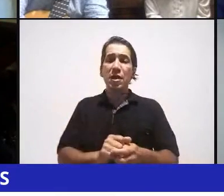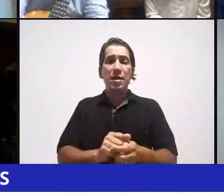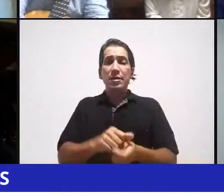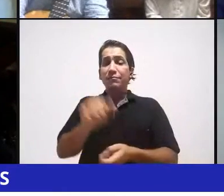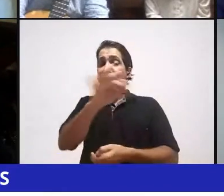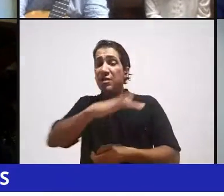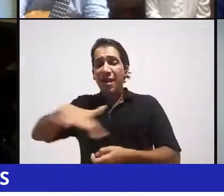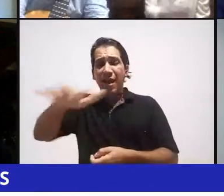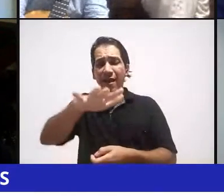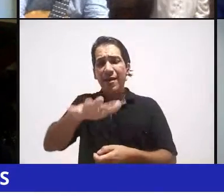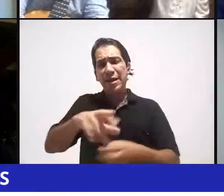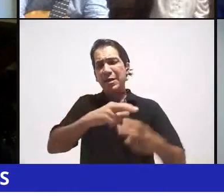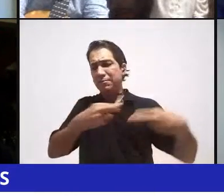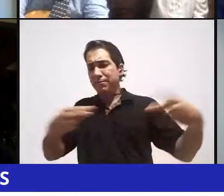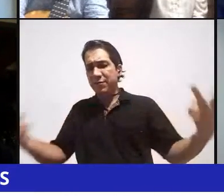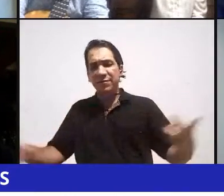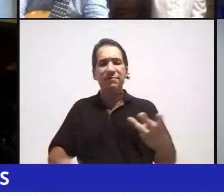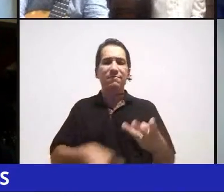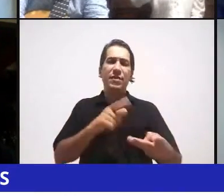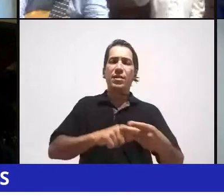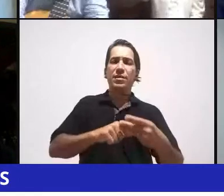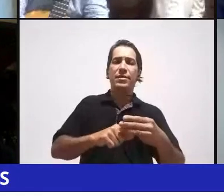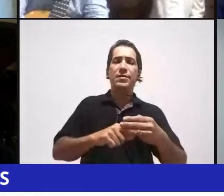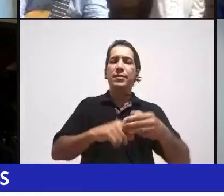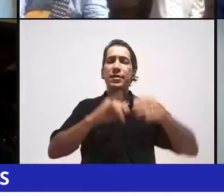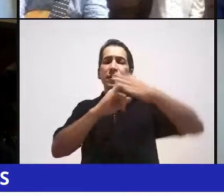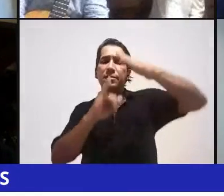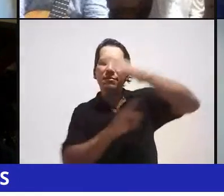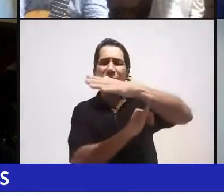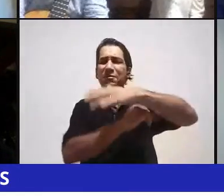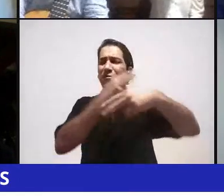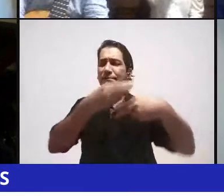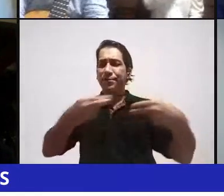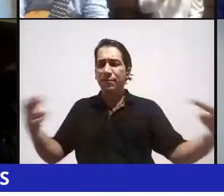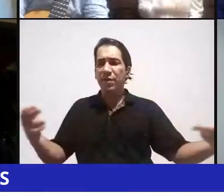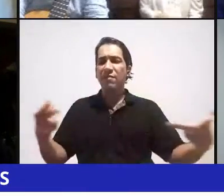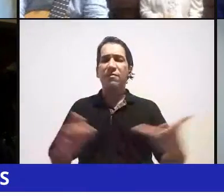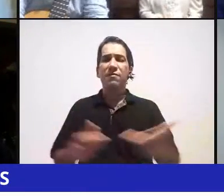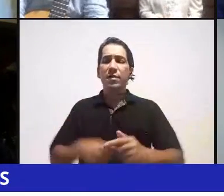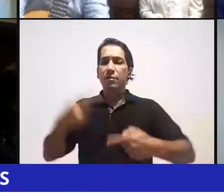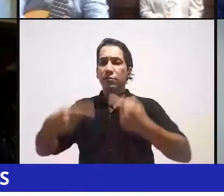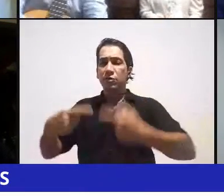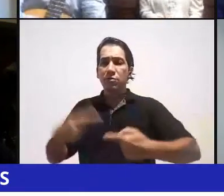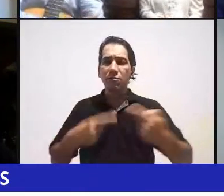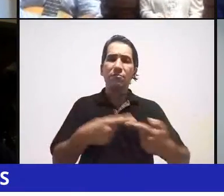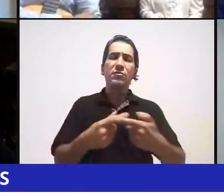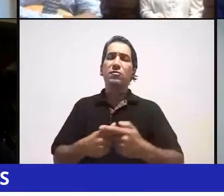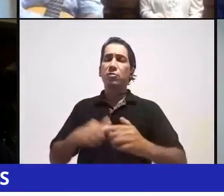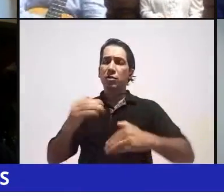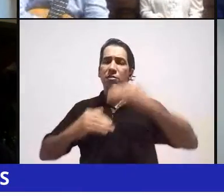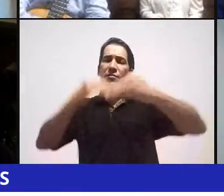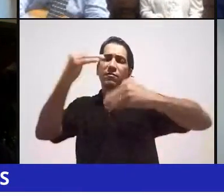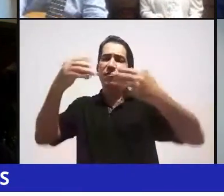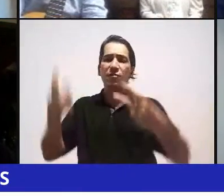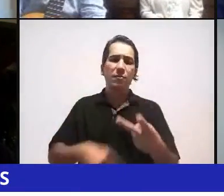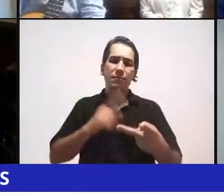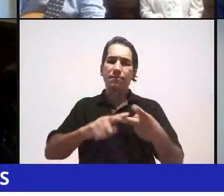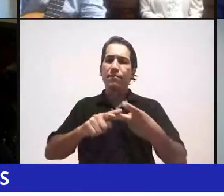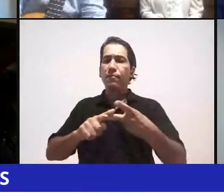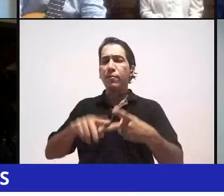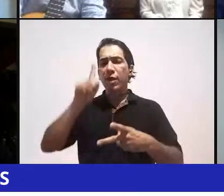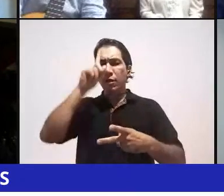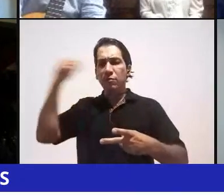para discutir os desafios, as oportunidades do desenvolvimento, da gestão e da inovação.